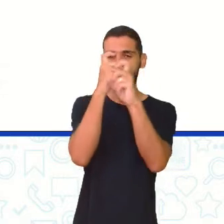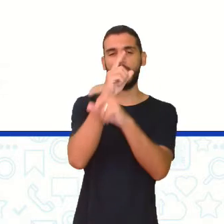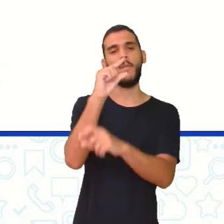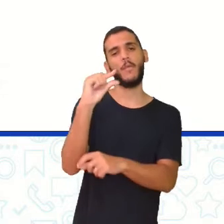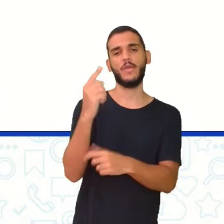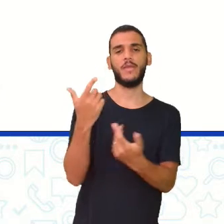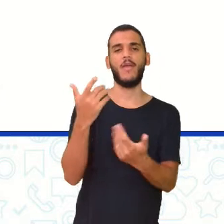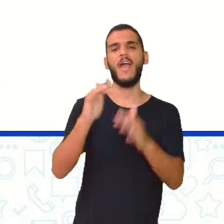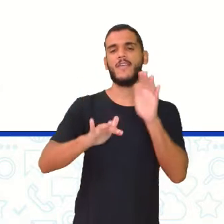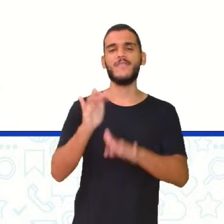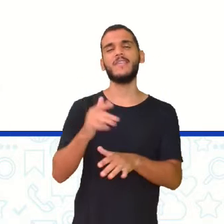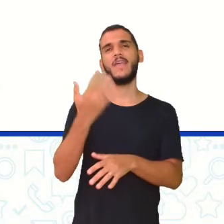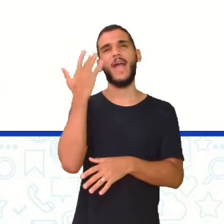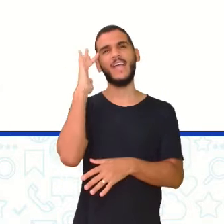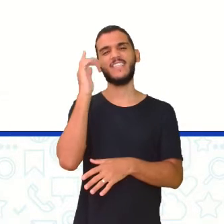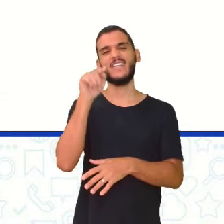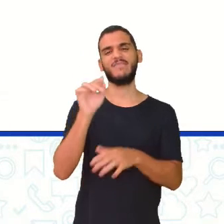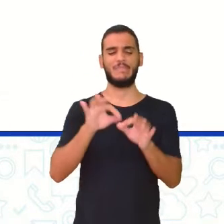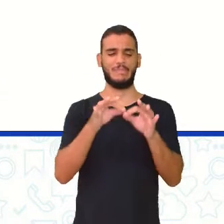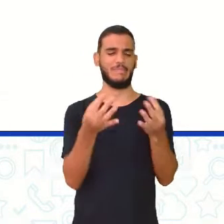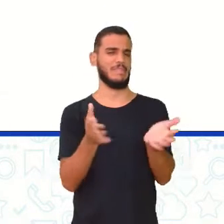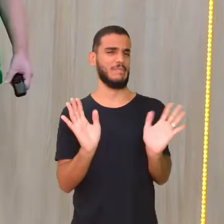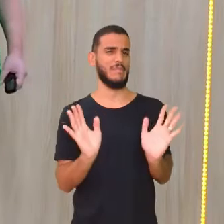daqui muito simples e